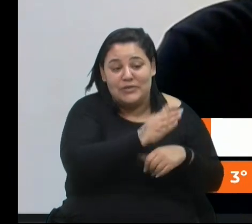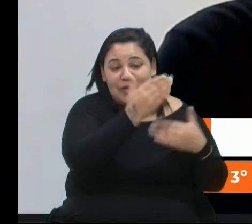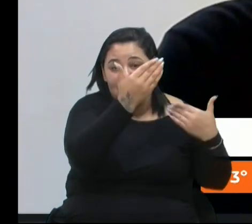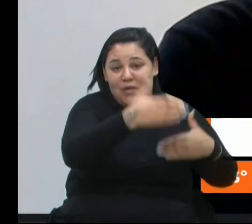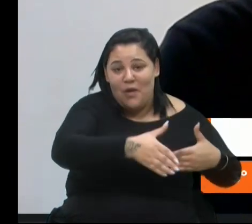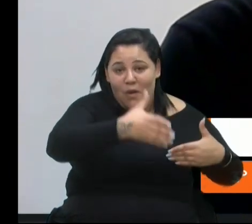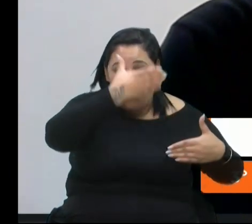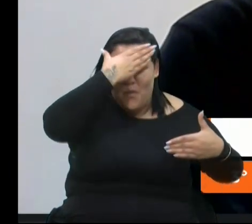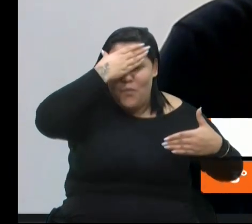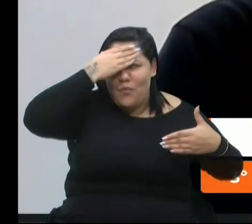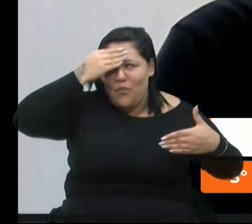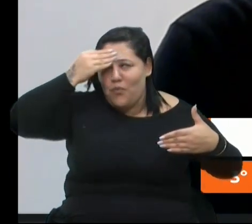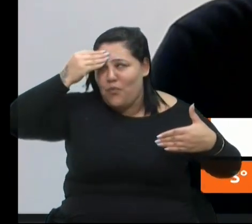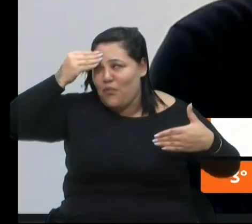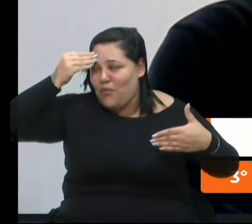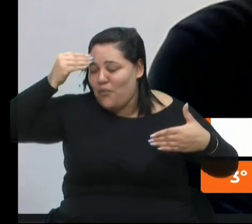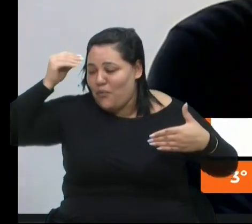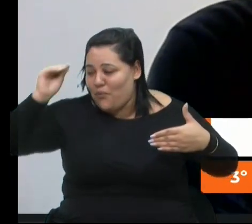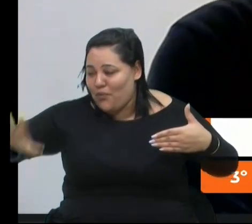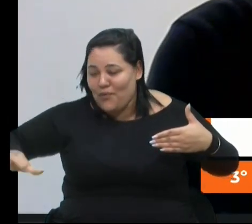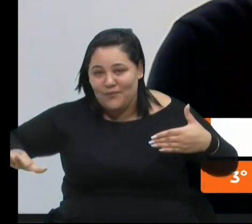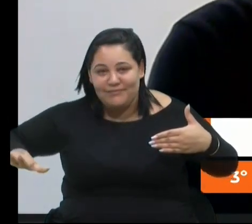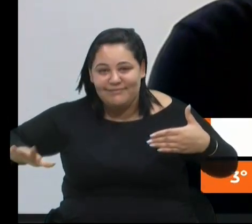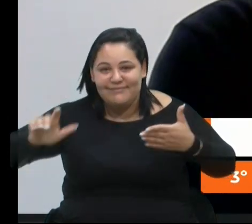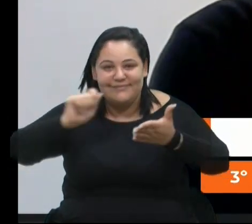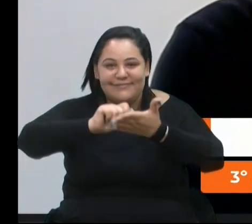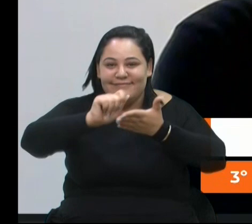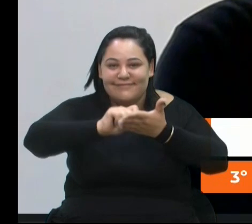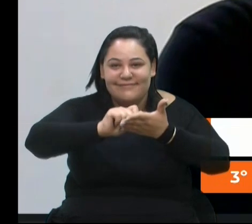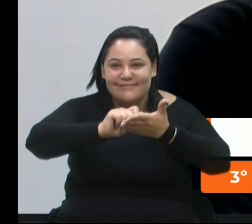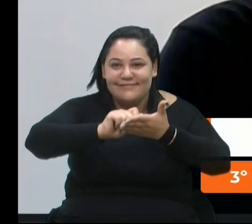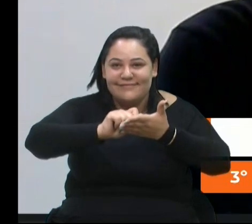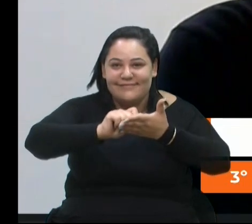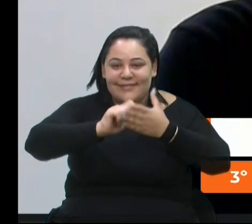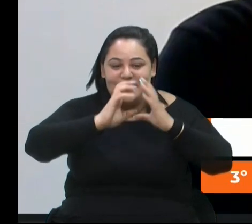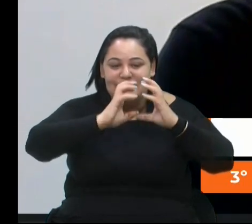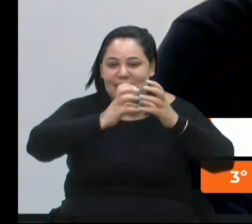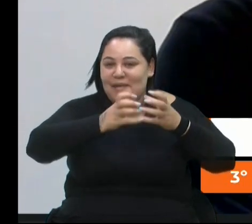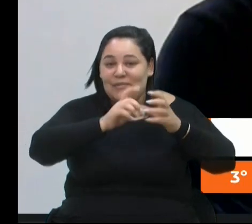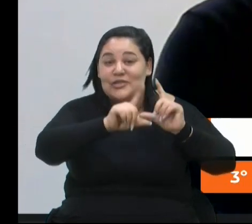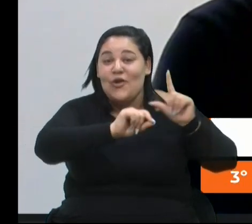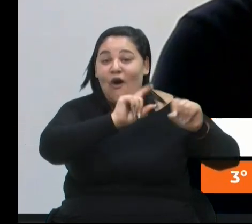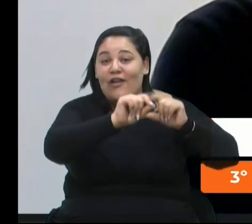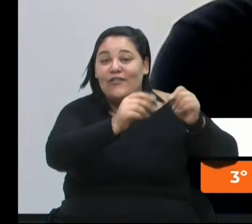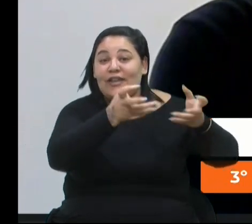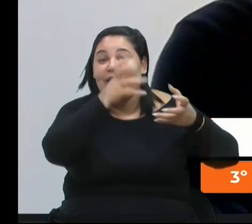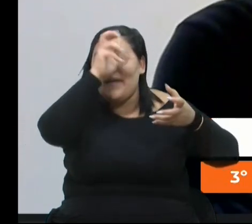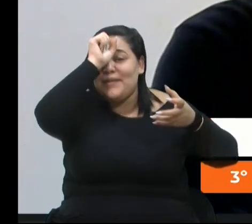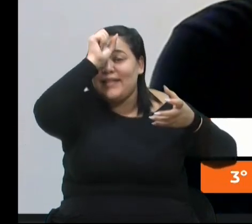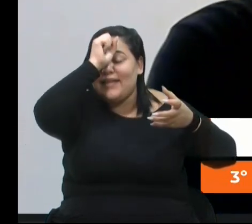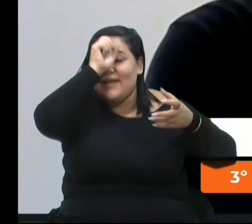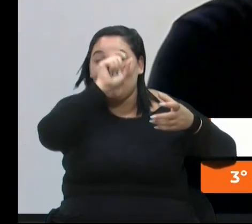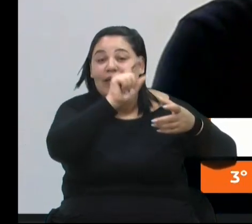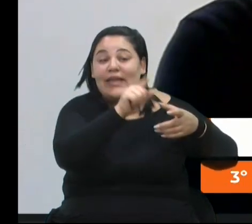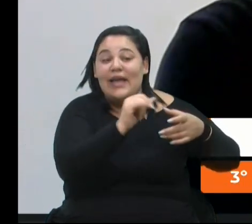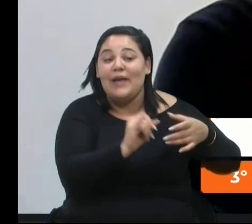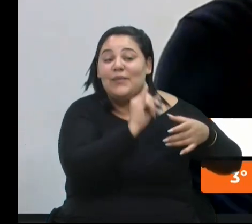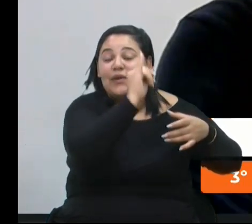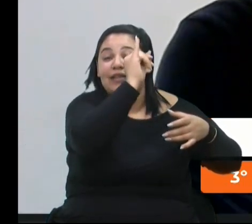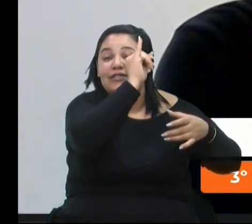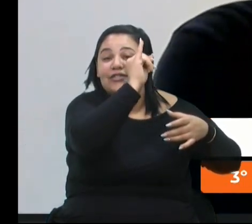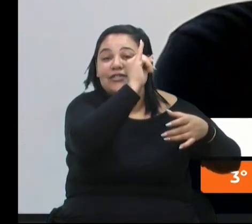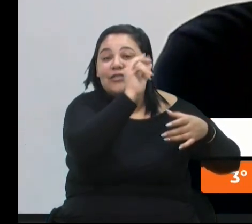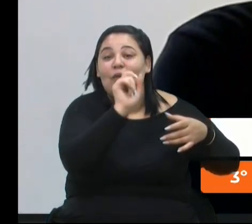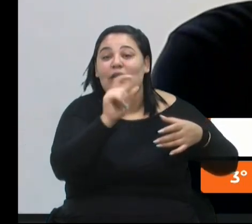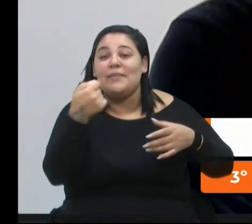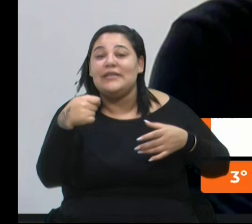prova, o seu cérebro apaga, porque o seu cérebro ele é seletivo, ele não tem espaço infinito. Então ele seleciona o que é relevante, o que é